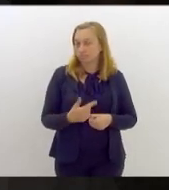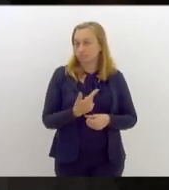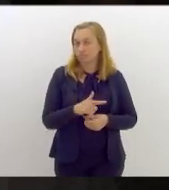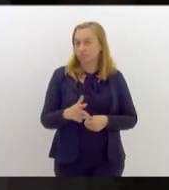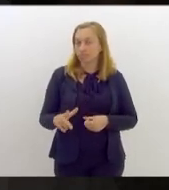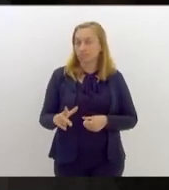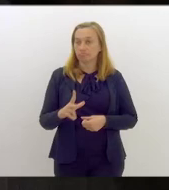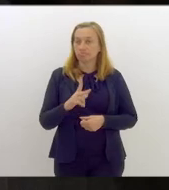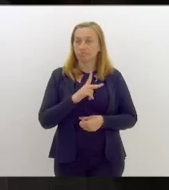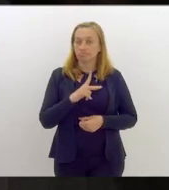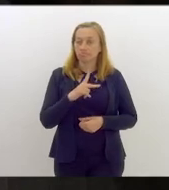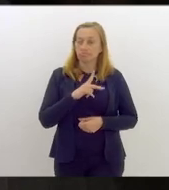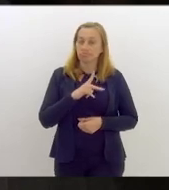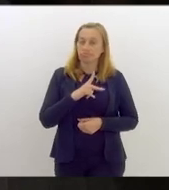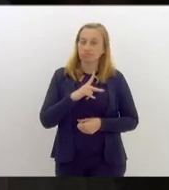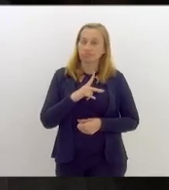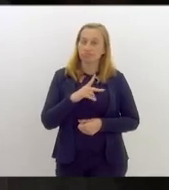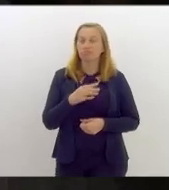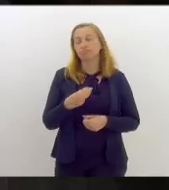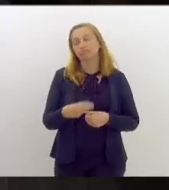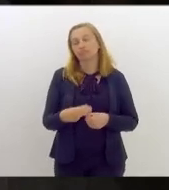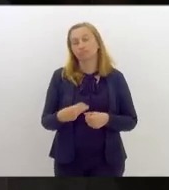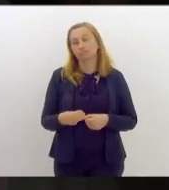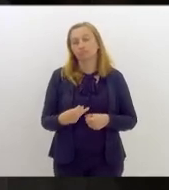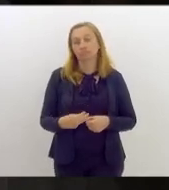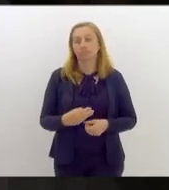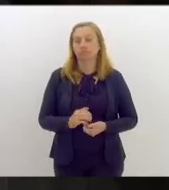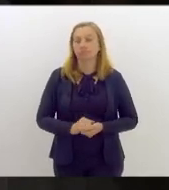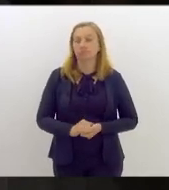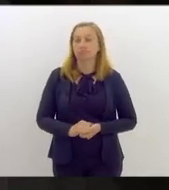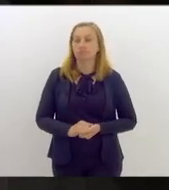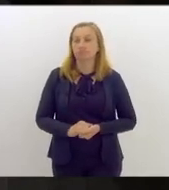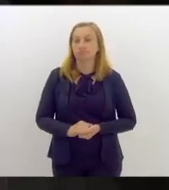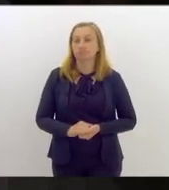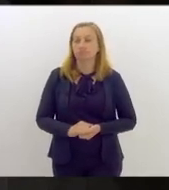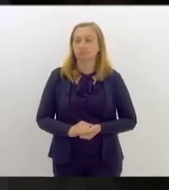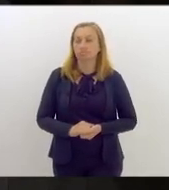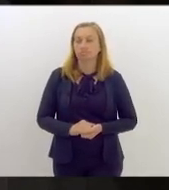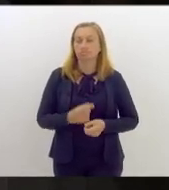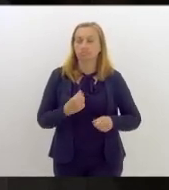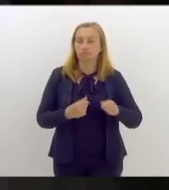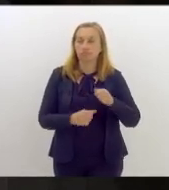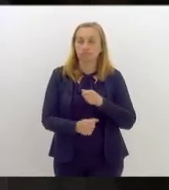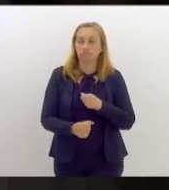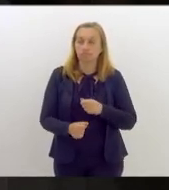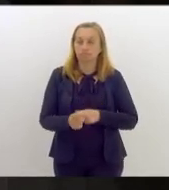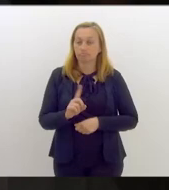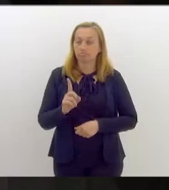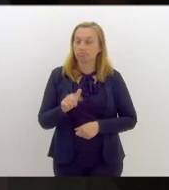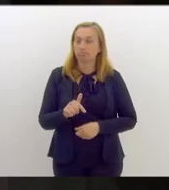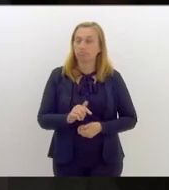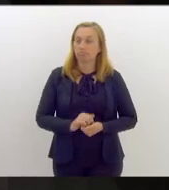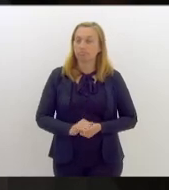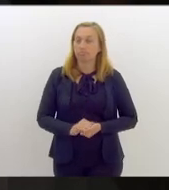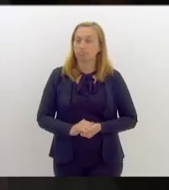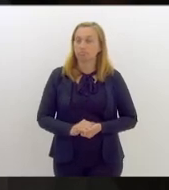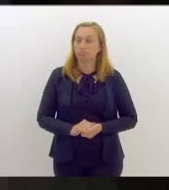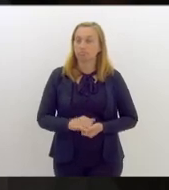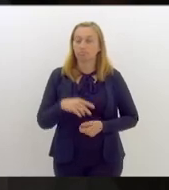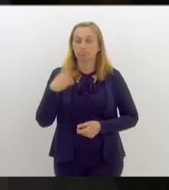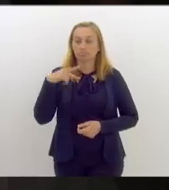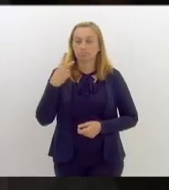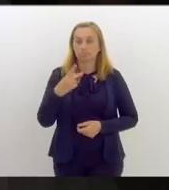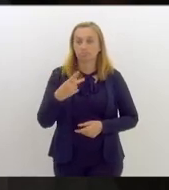particular desse município, com esse município, tendo em vista que os investimentos não eram nas